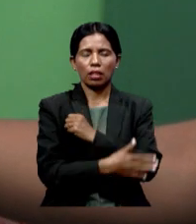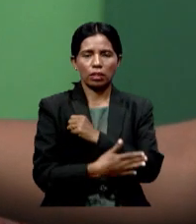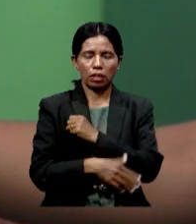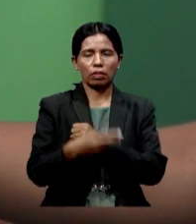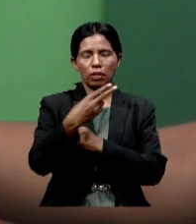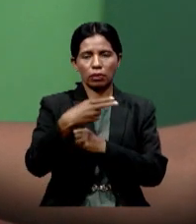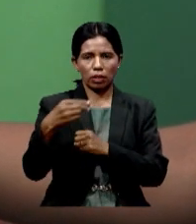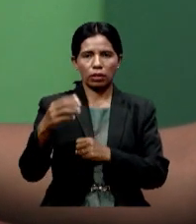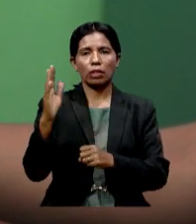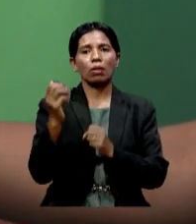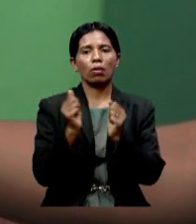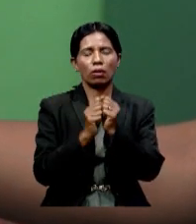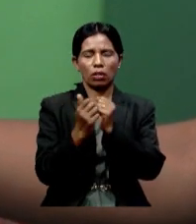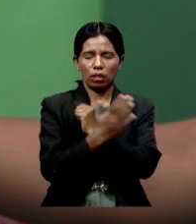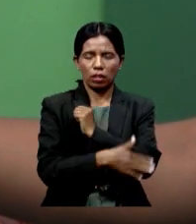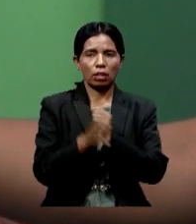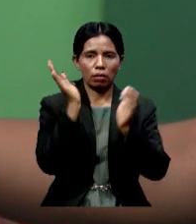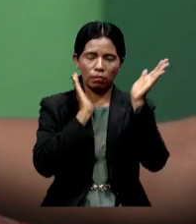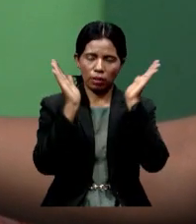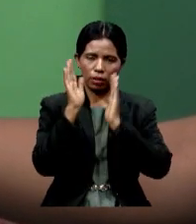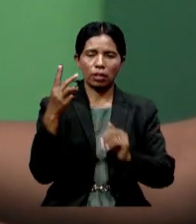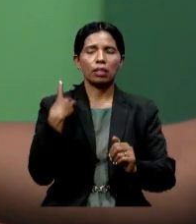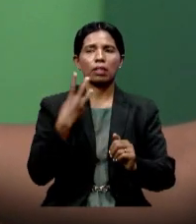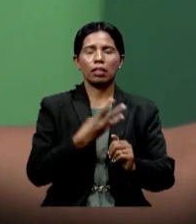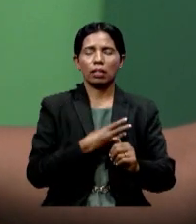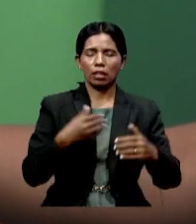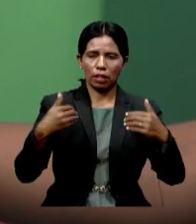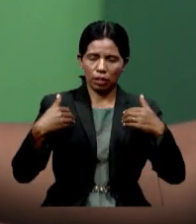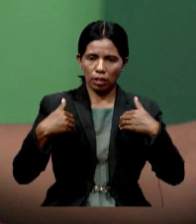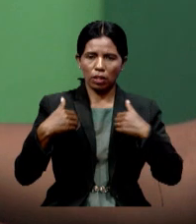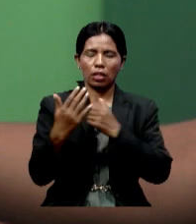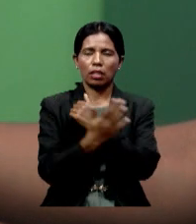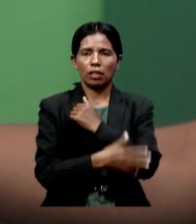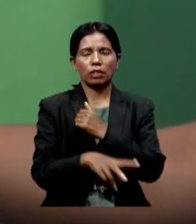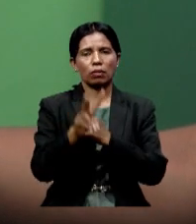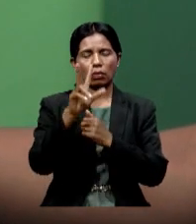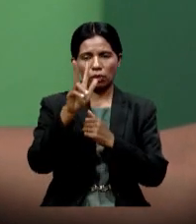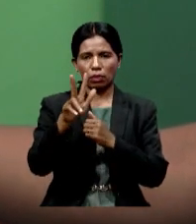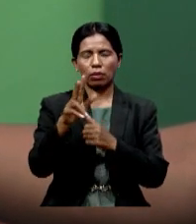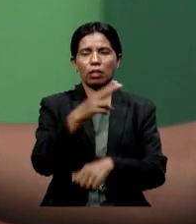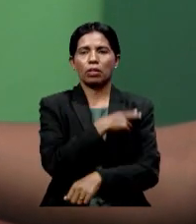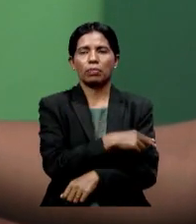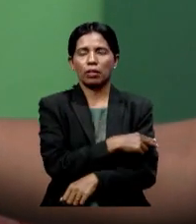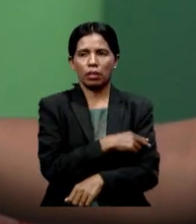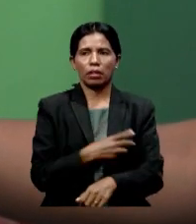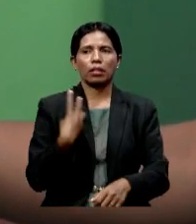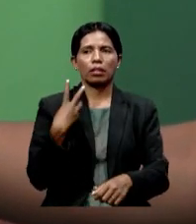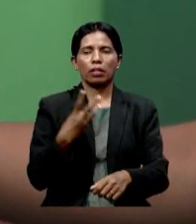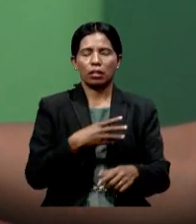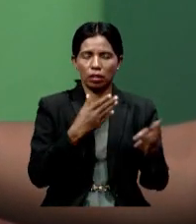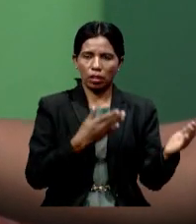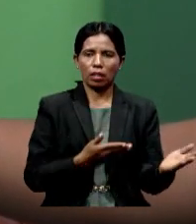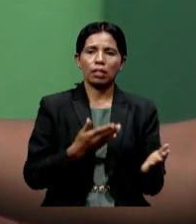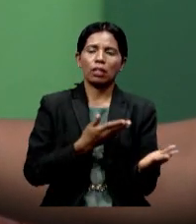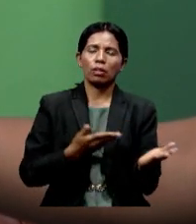sao Malaysia ita iha kordo na sao tolu ba hospital ne be mak durante ita transfer moras